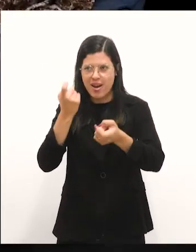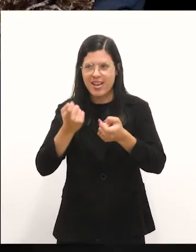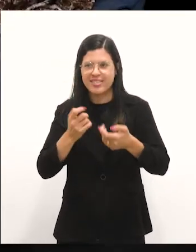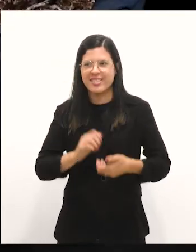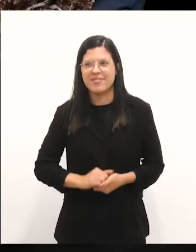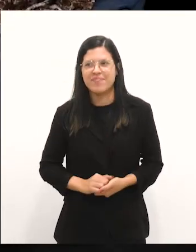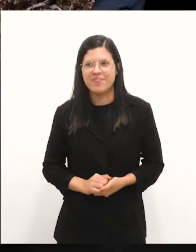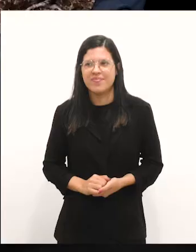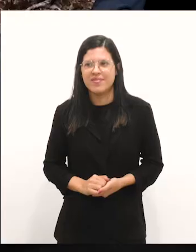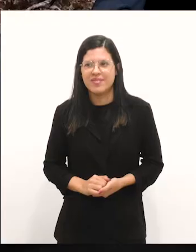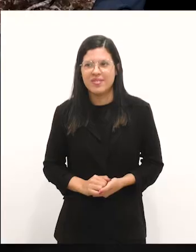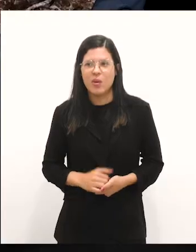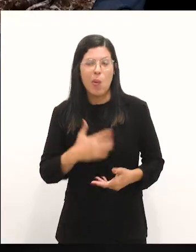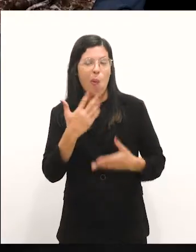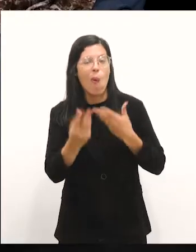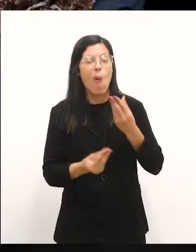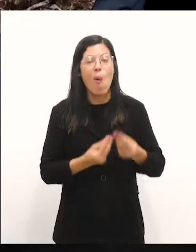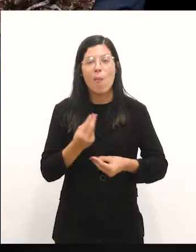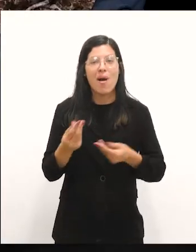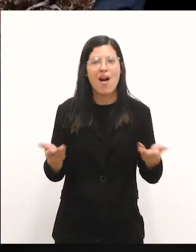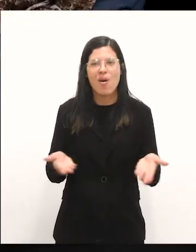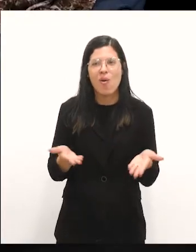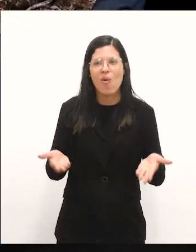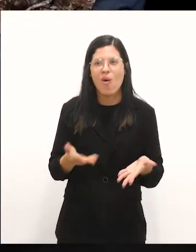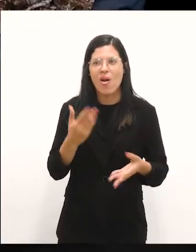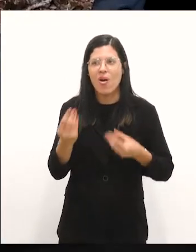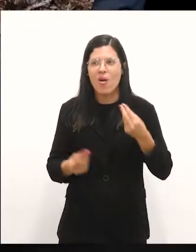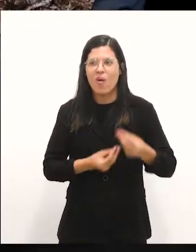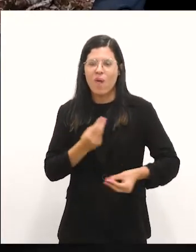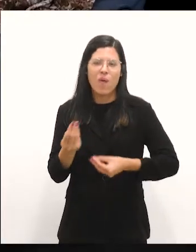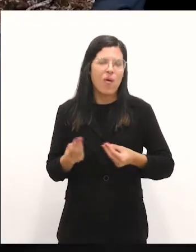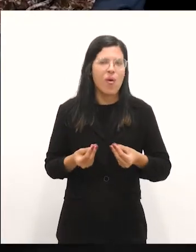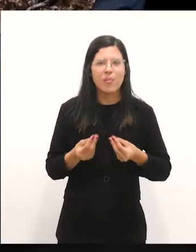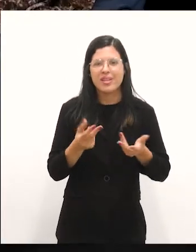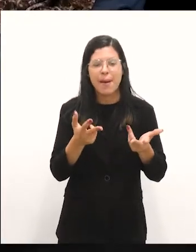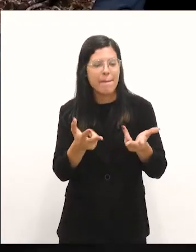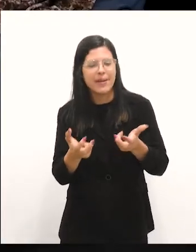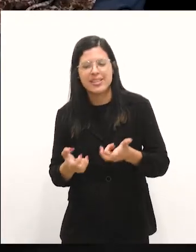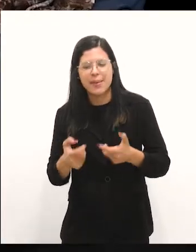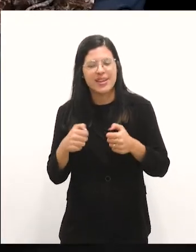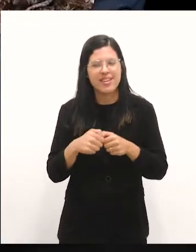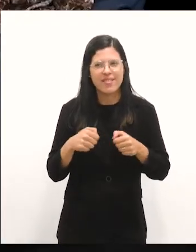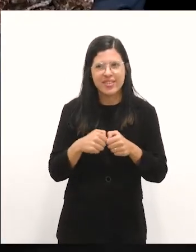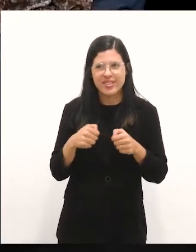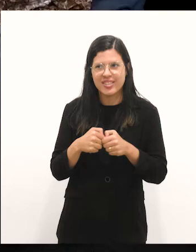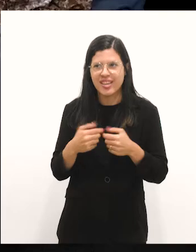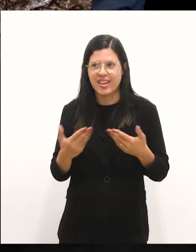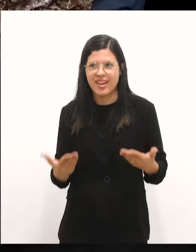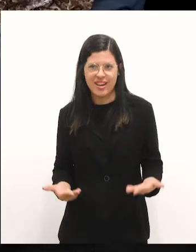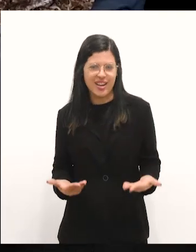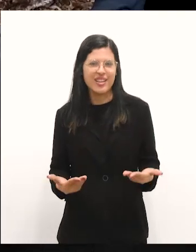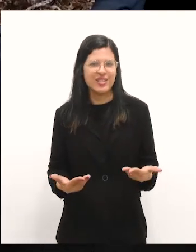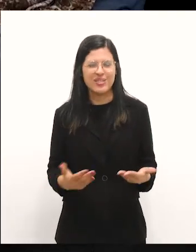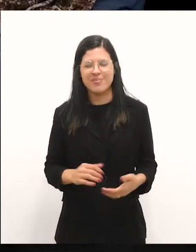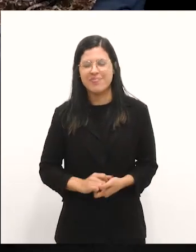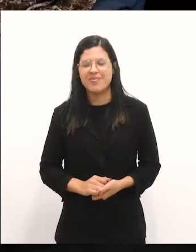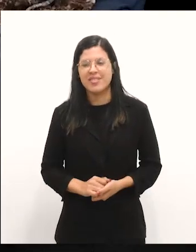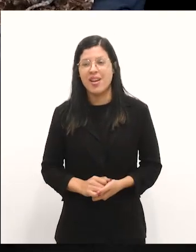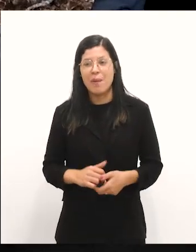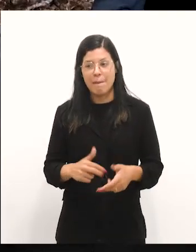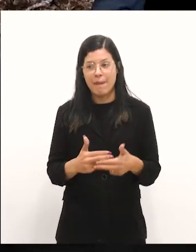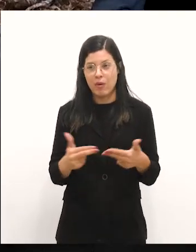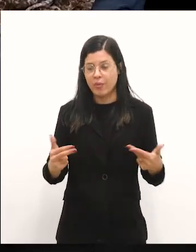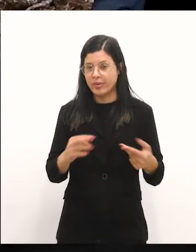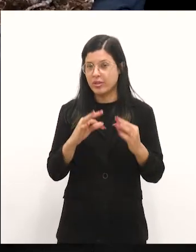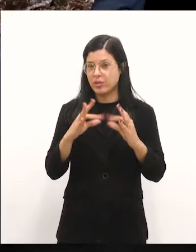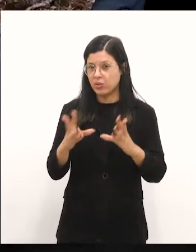que eu ouvi o tempo todo. Poxa, como é que será agora? Será que ele está vendo isso que a gente está fazendo? Será que ele está vendo esse Gurufim?